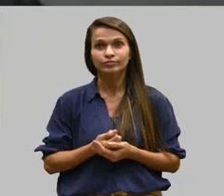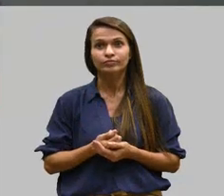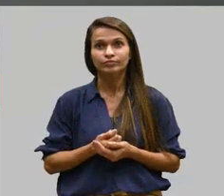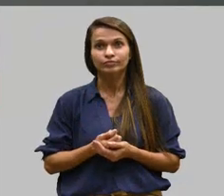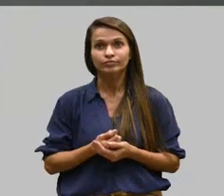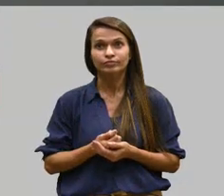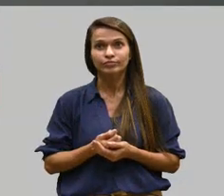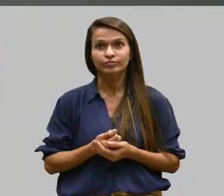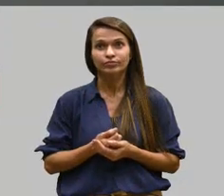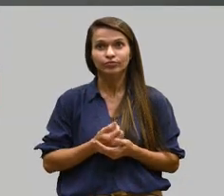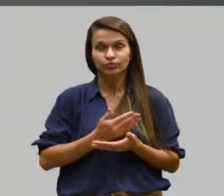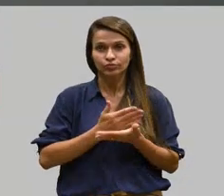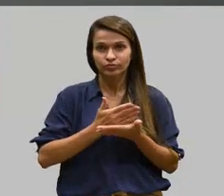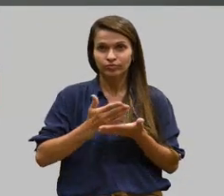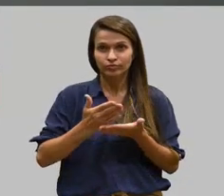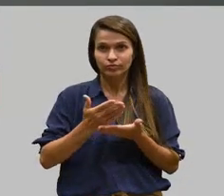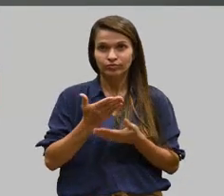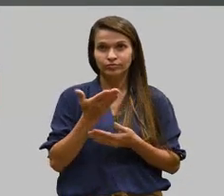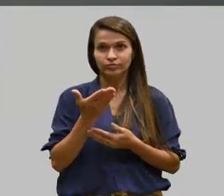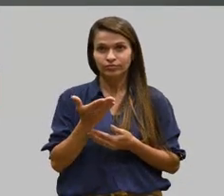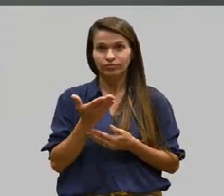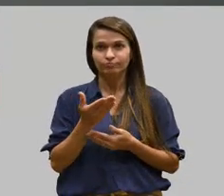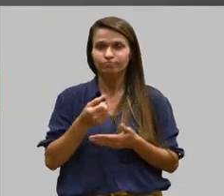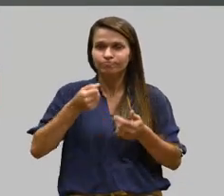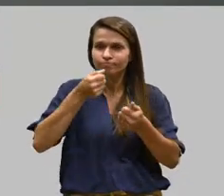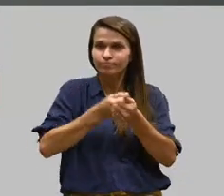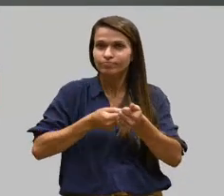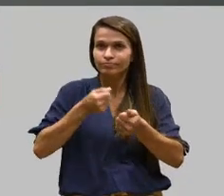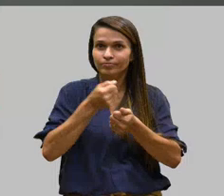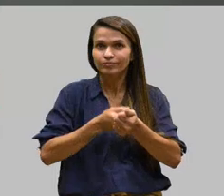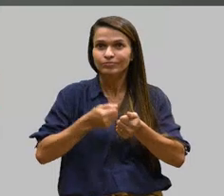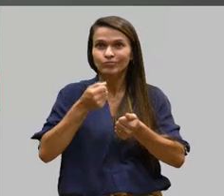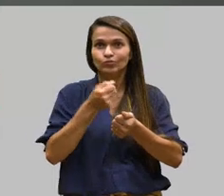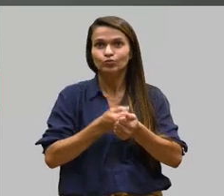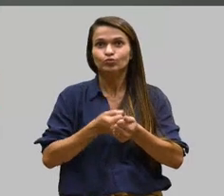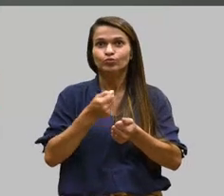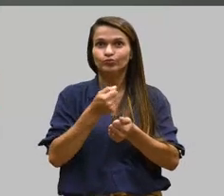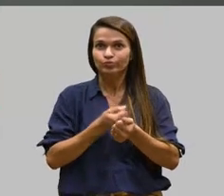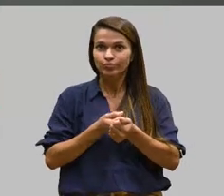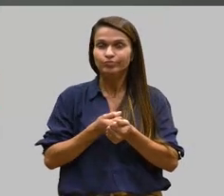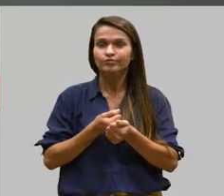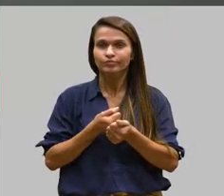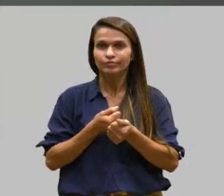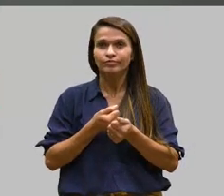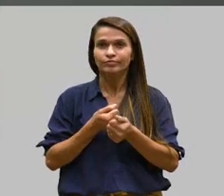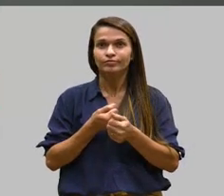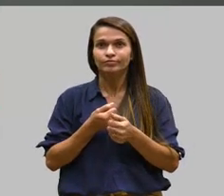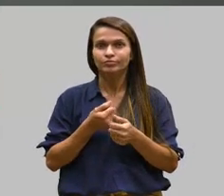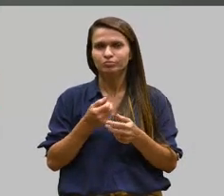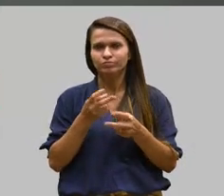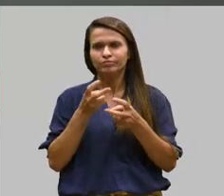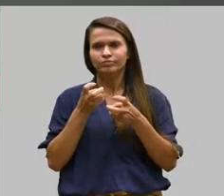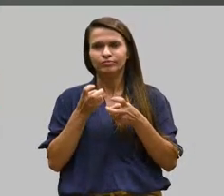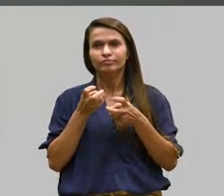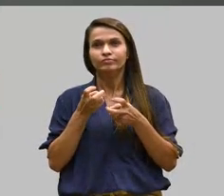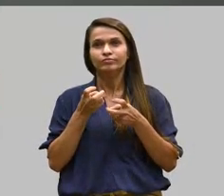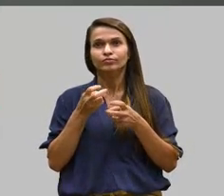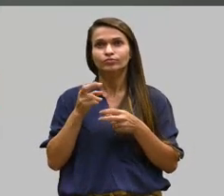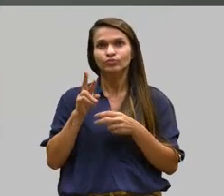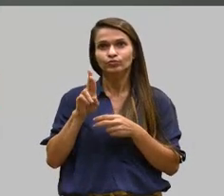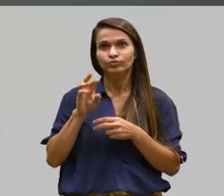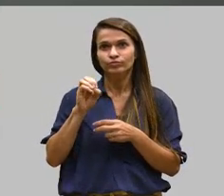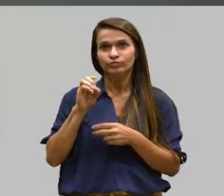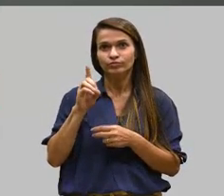iniciativa sua perseverança e luta acho que o caminho é este mesmo o Rodrigo também foi